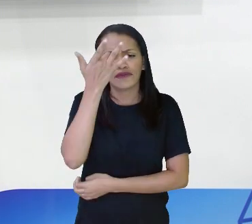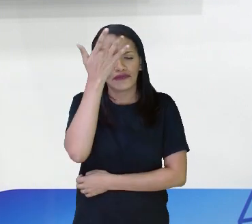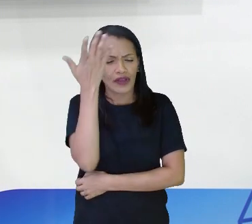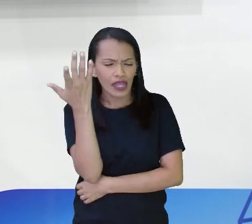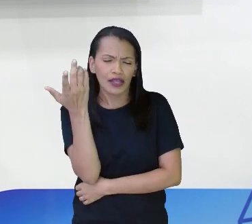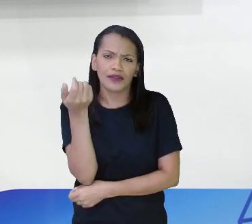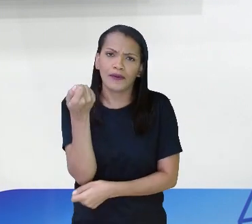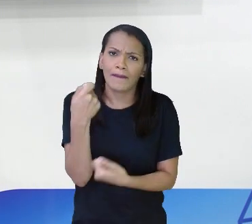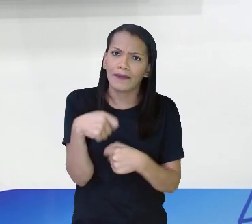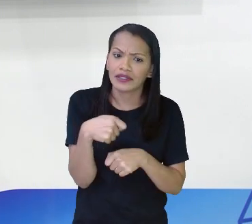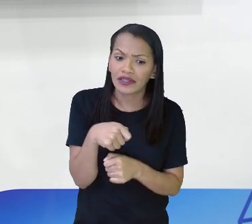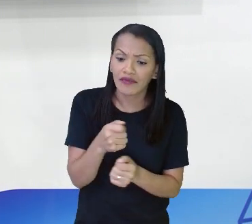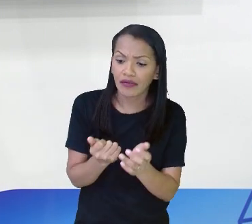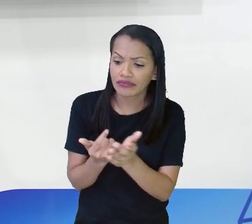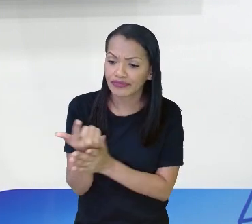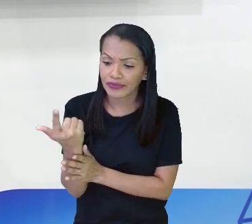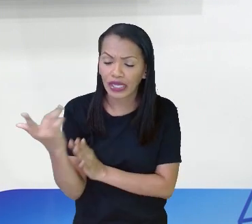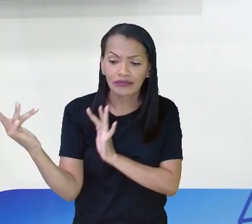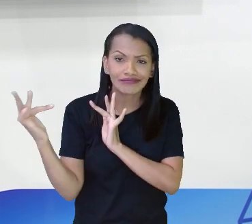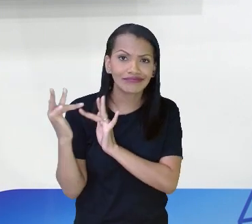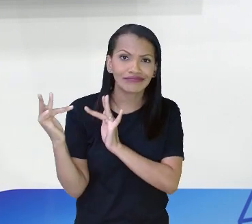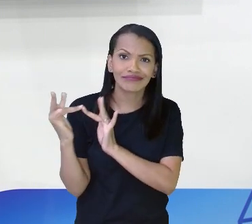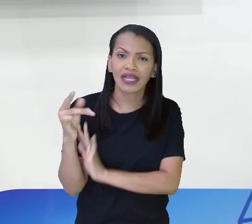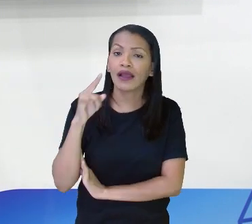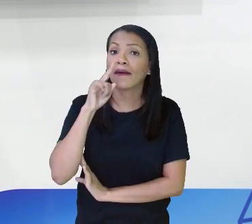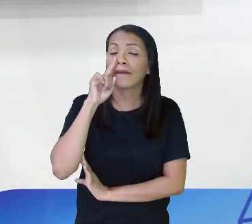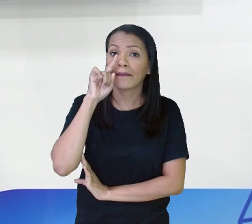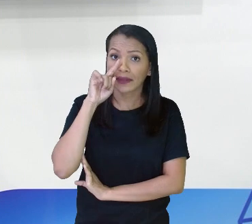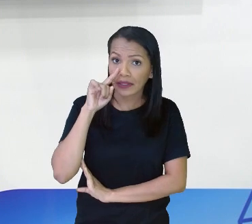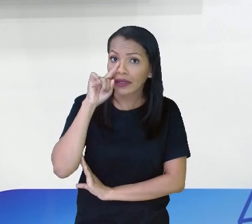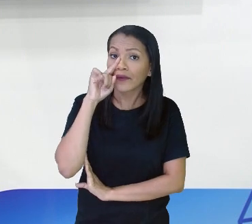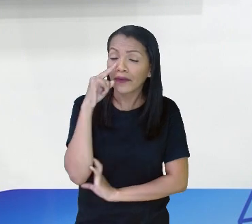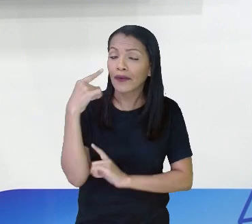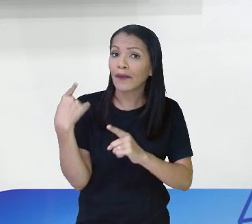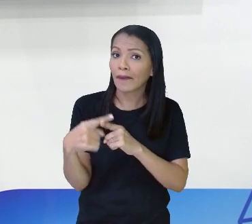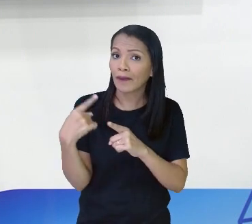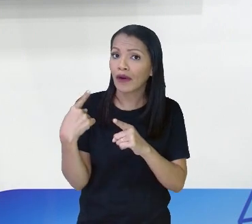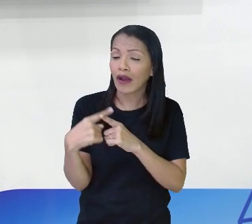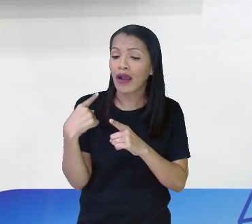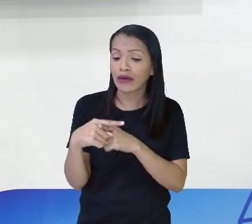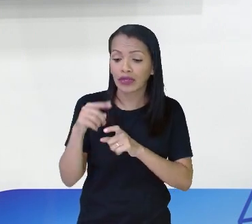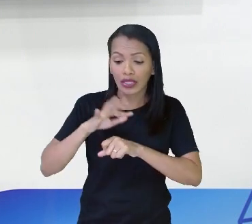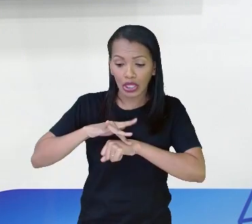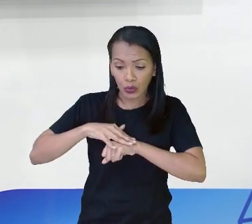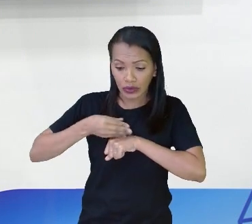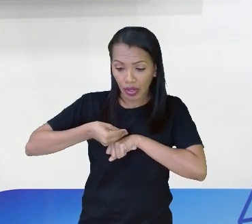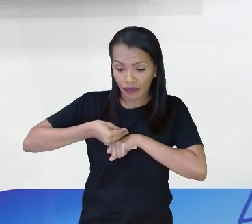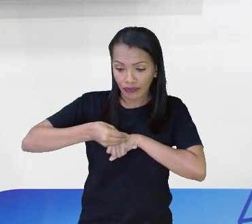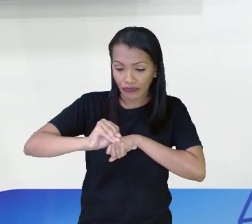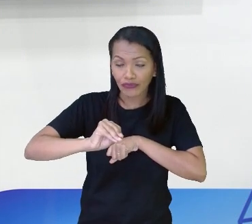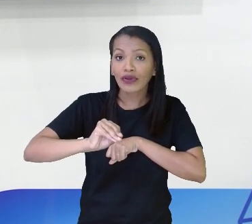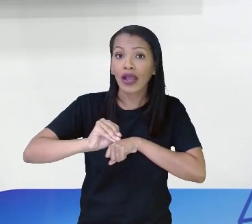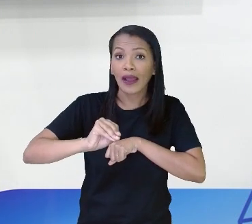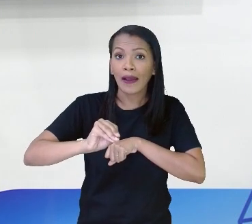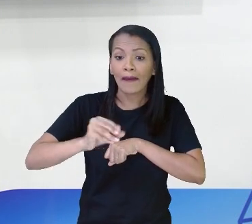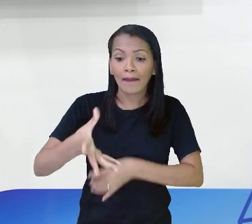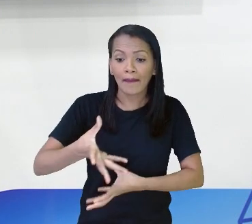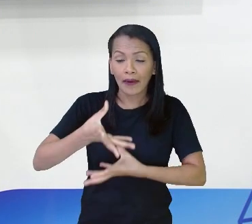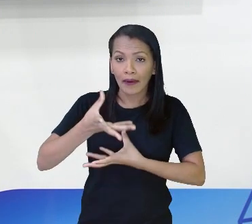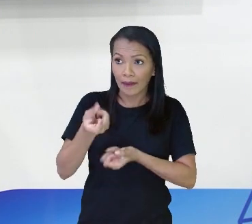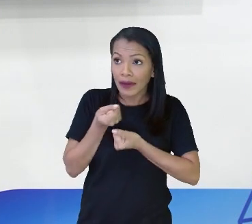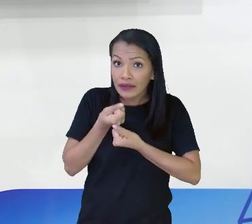o jornal, não tinha contato naquele momento, que era até perigoso, né, por conta da transmissão da doença. E ontem nós